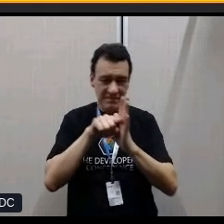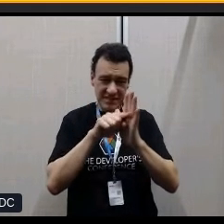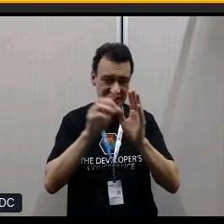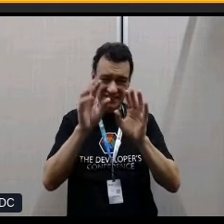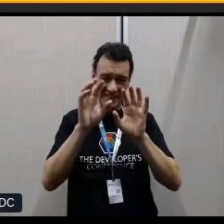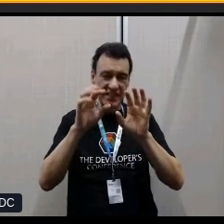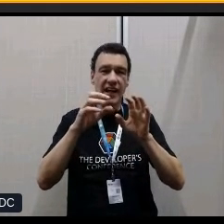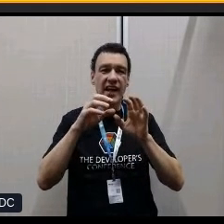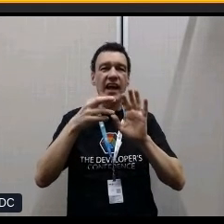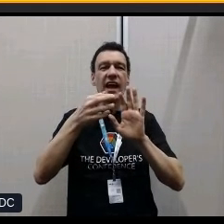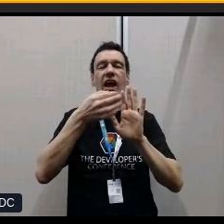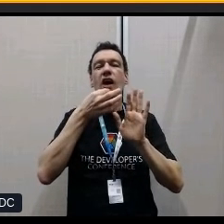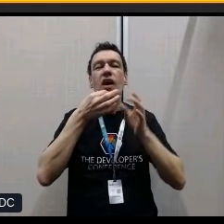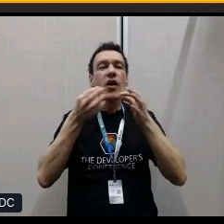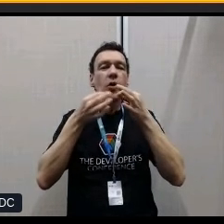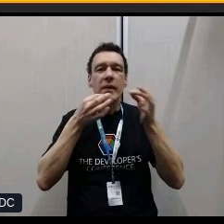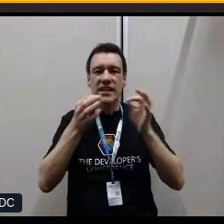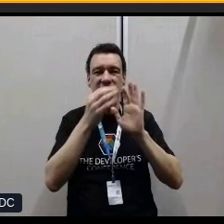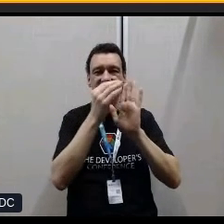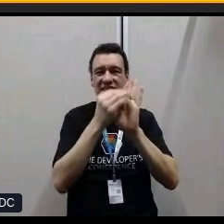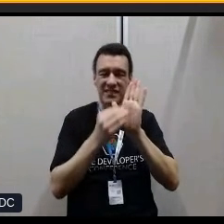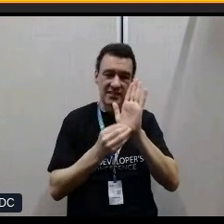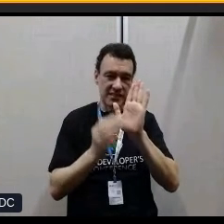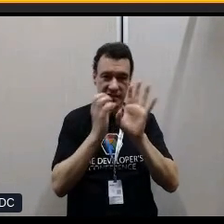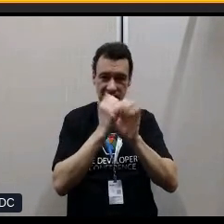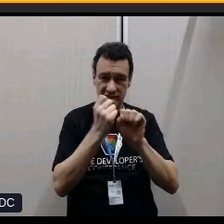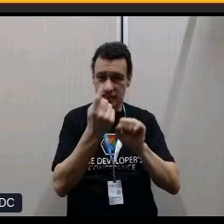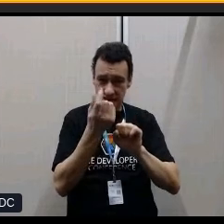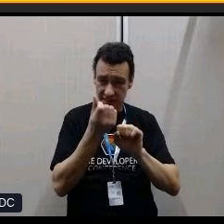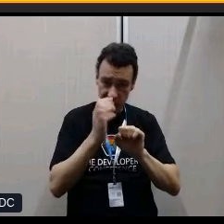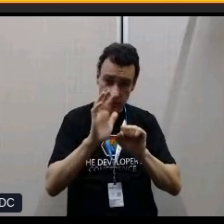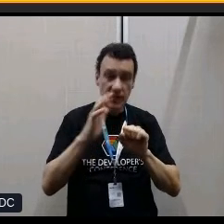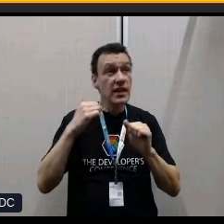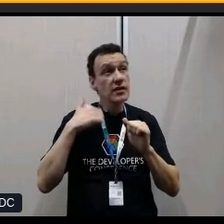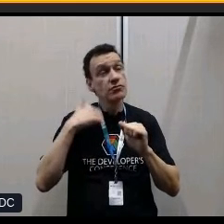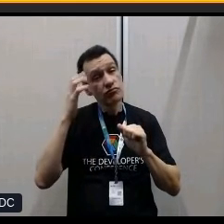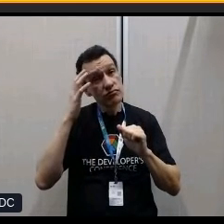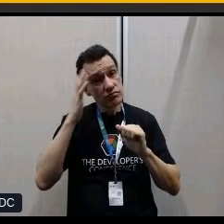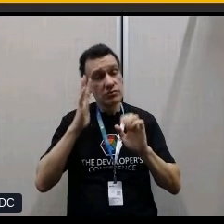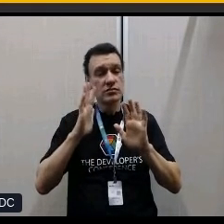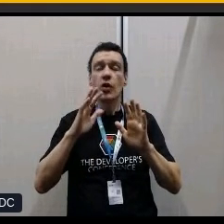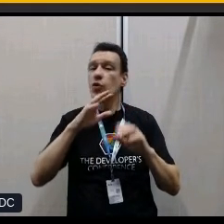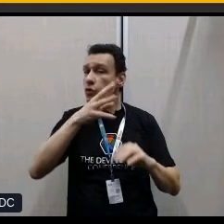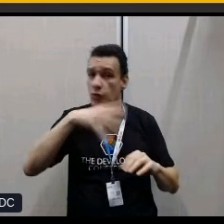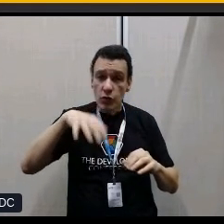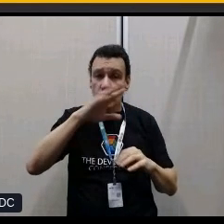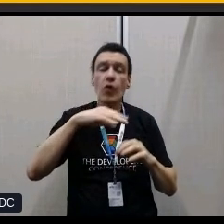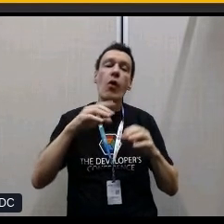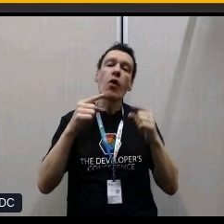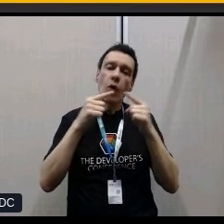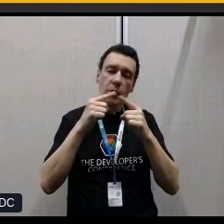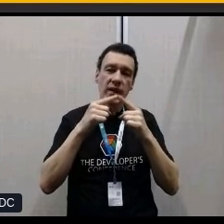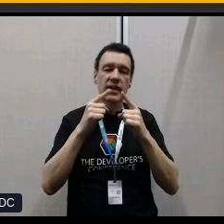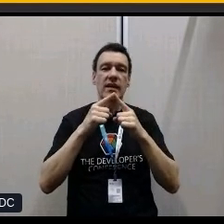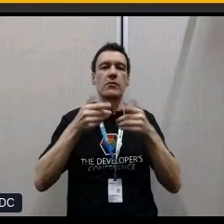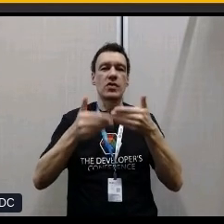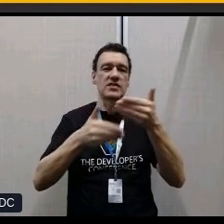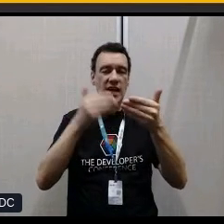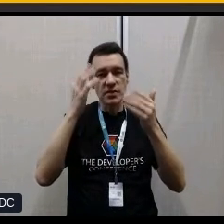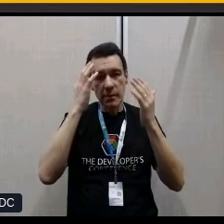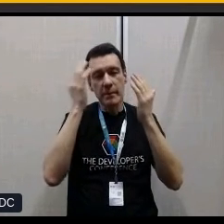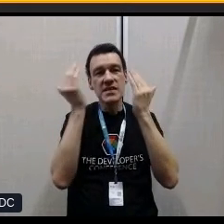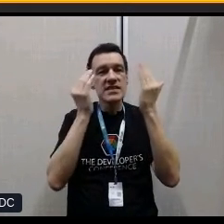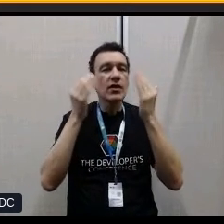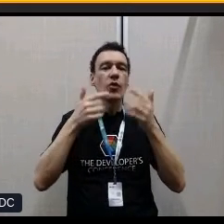que, basicamente, se encaixavam no processo psicolinguístico em relação a como funciona a leitura. É